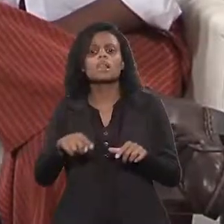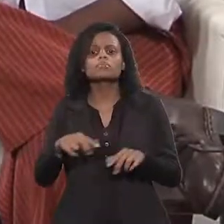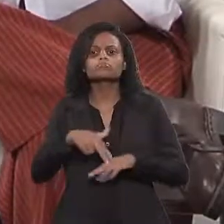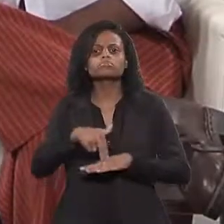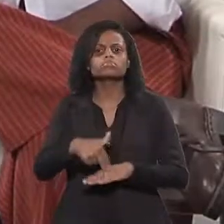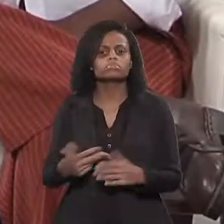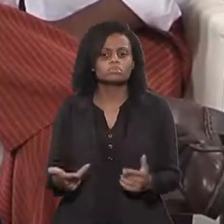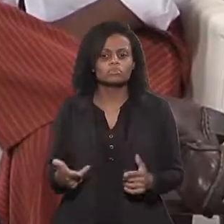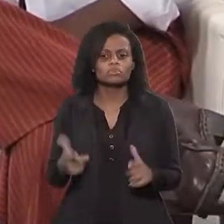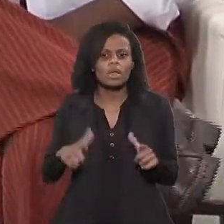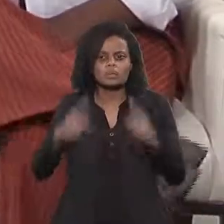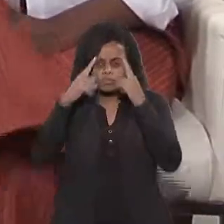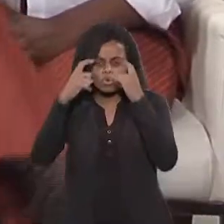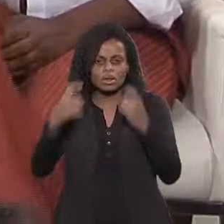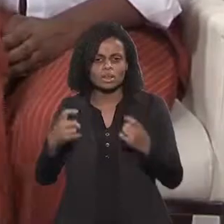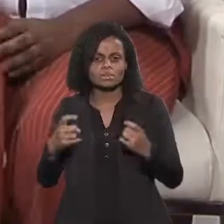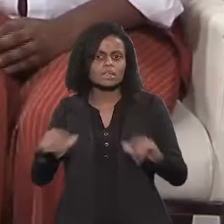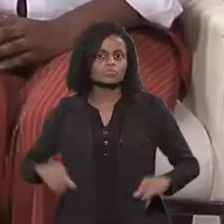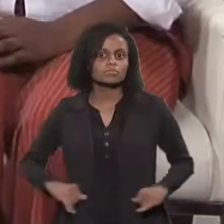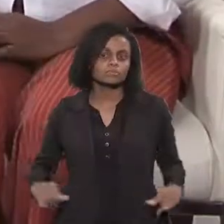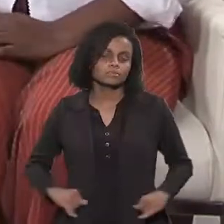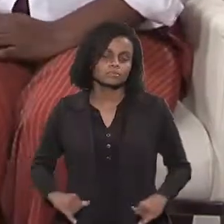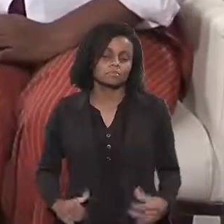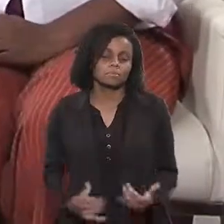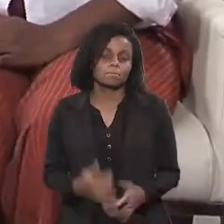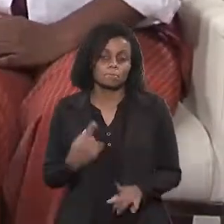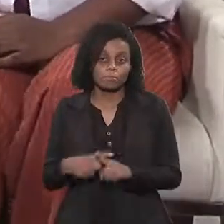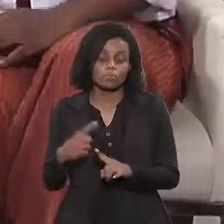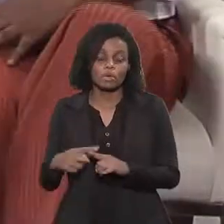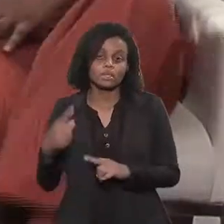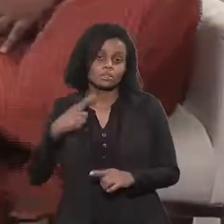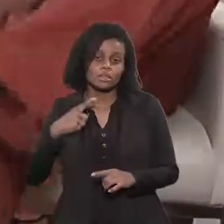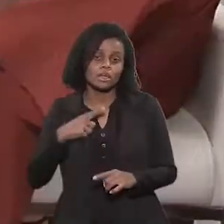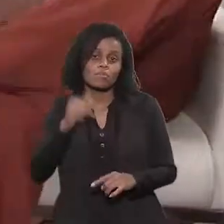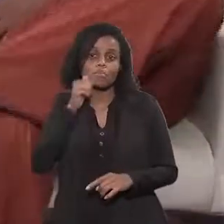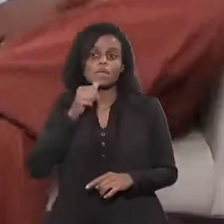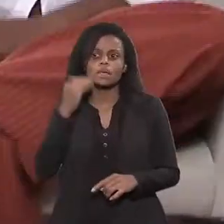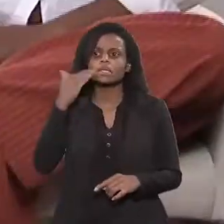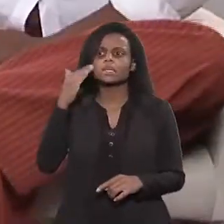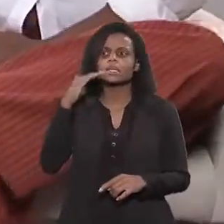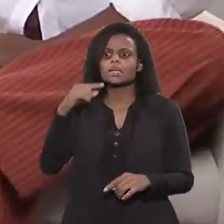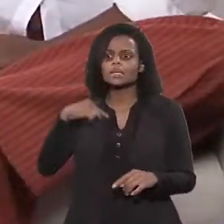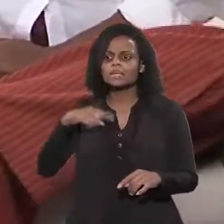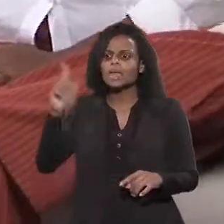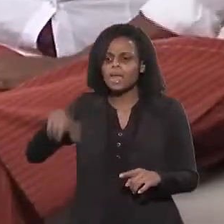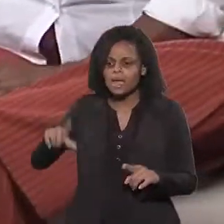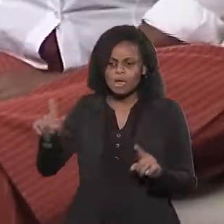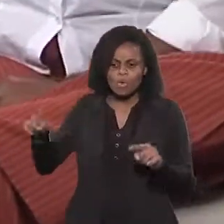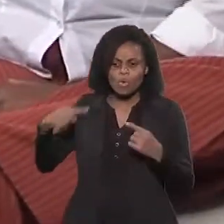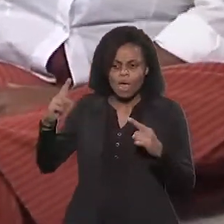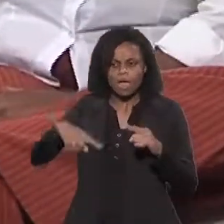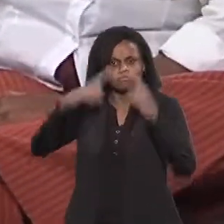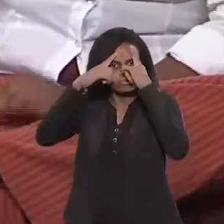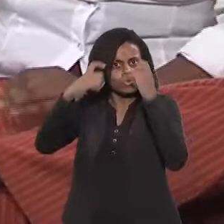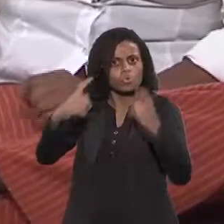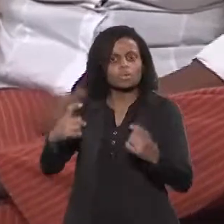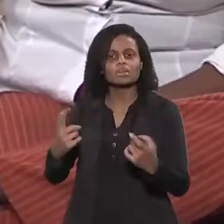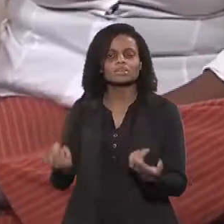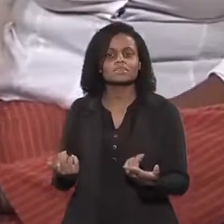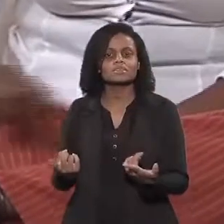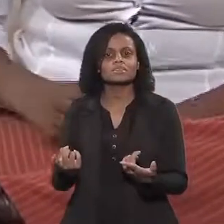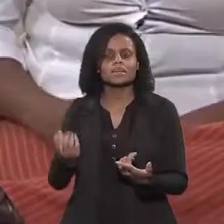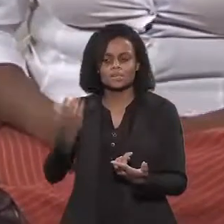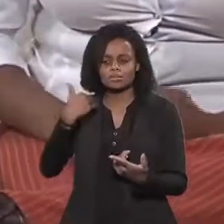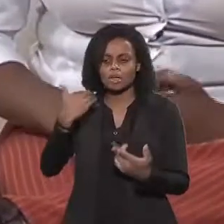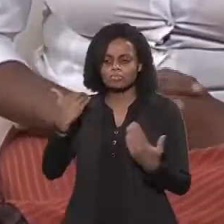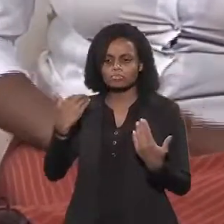está, né, de violência que ela está sofrendo, né? Porque também tem isso da mulher entender que ela está sofrendo a violência e